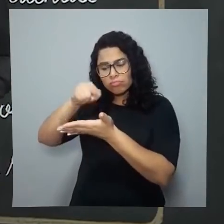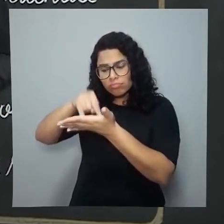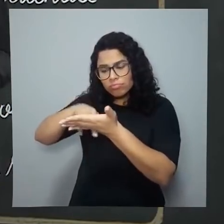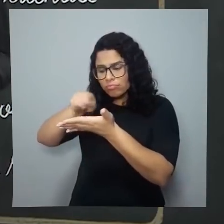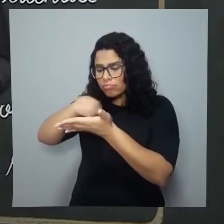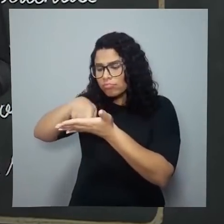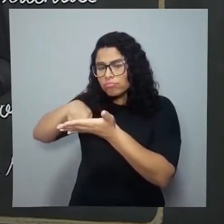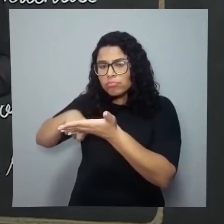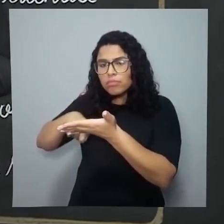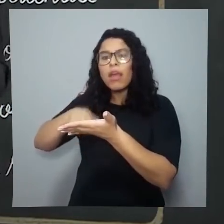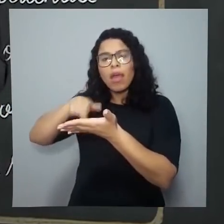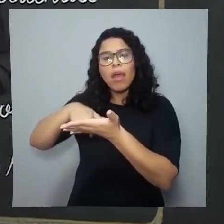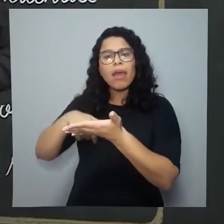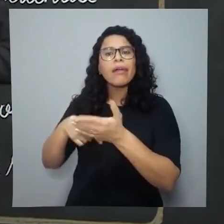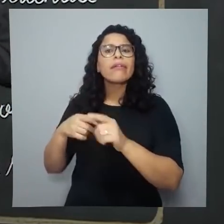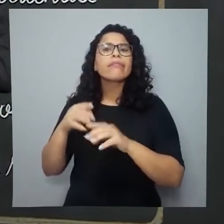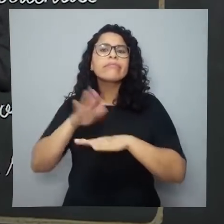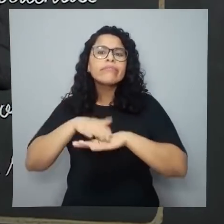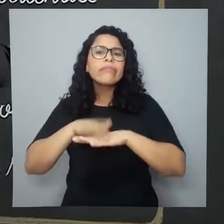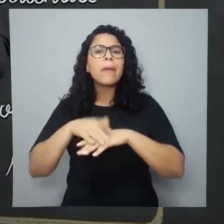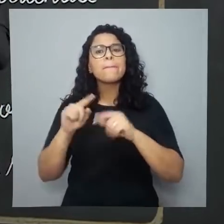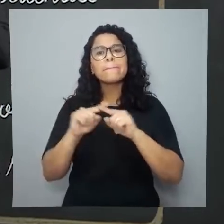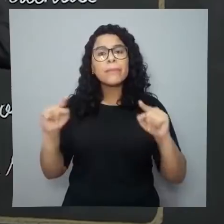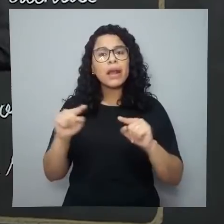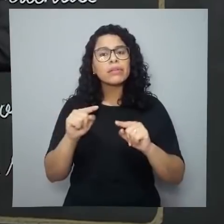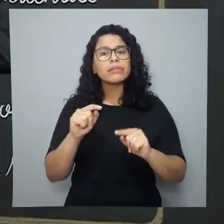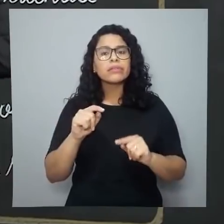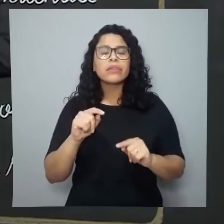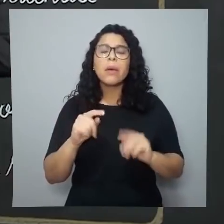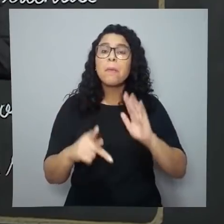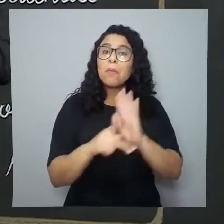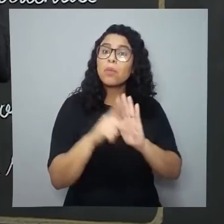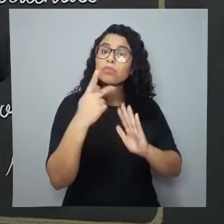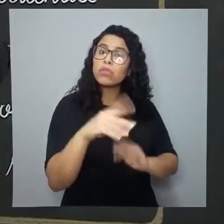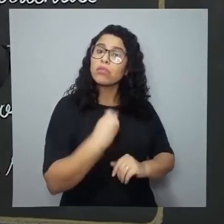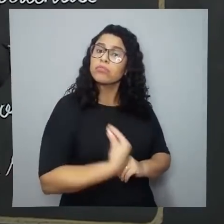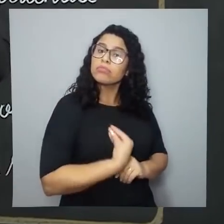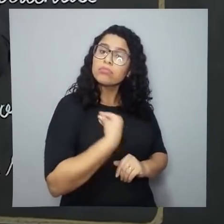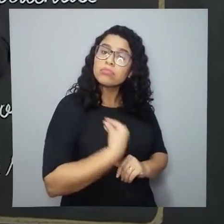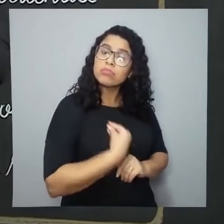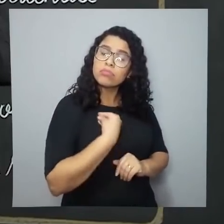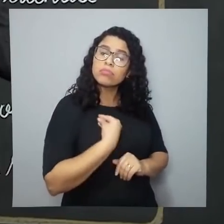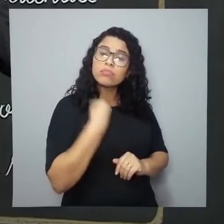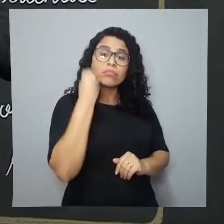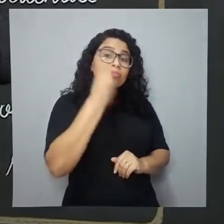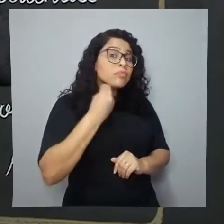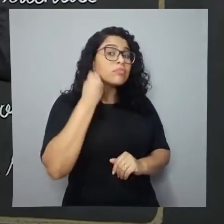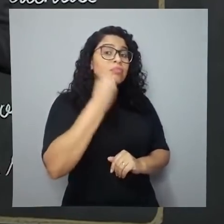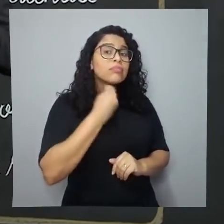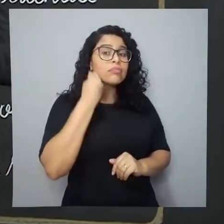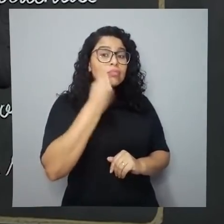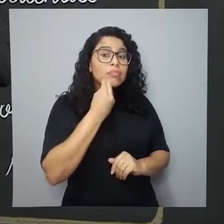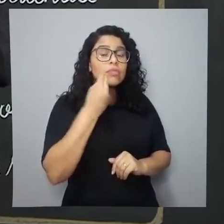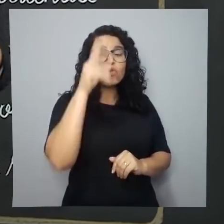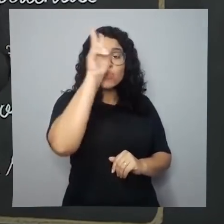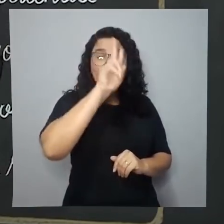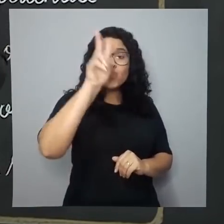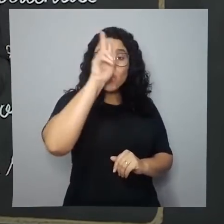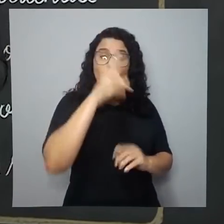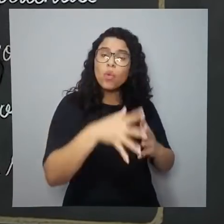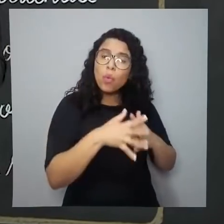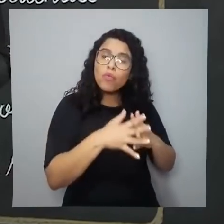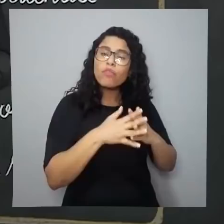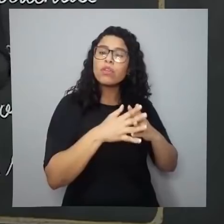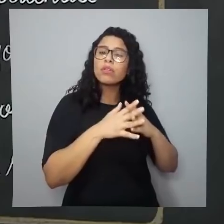dimensão autoral de um diário, de um texto escrito sobre você mesmo, com relatos e vivências, desabafos, histórias,